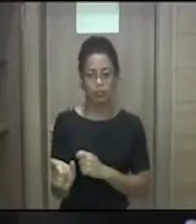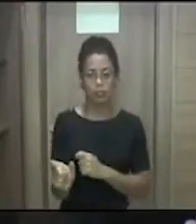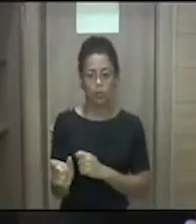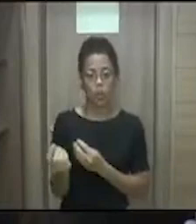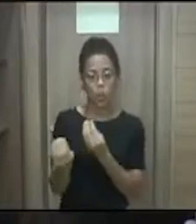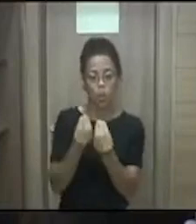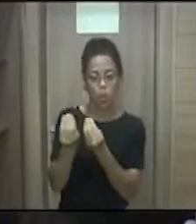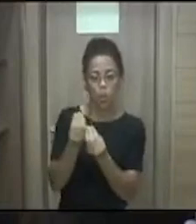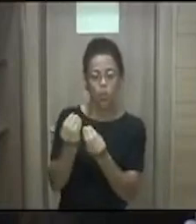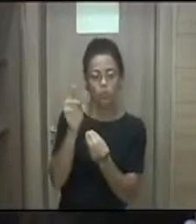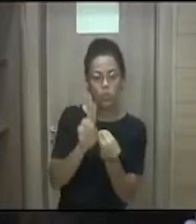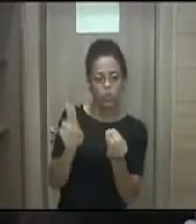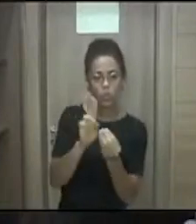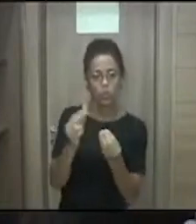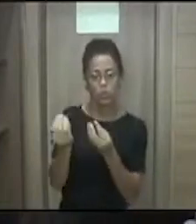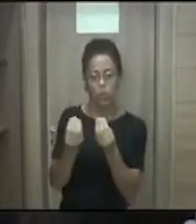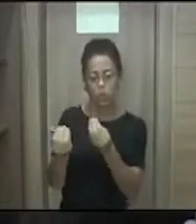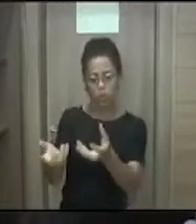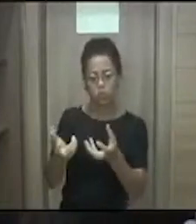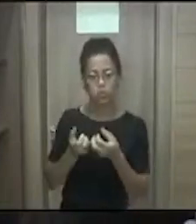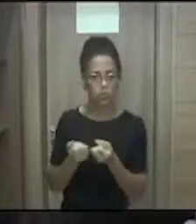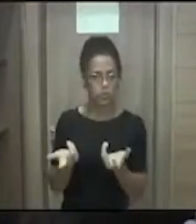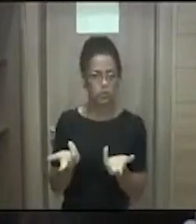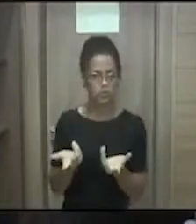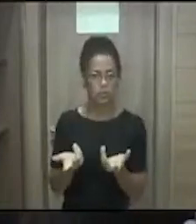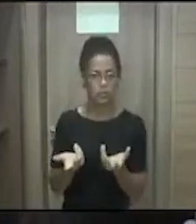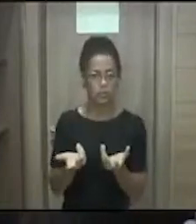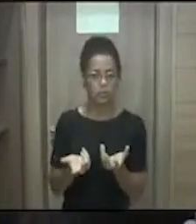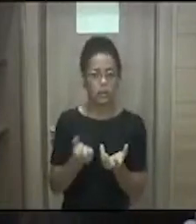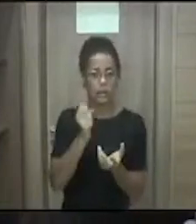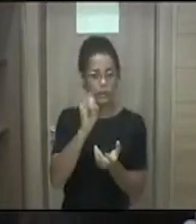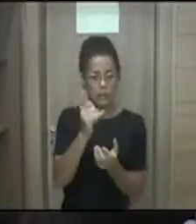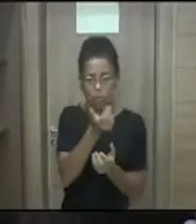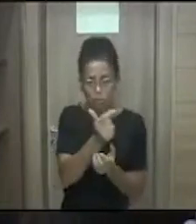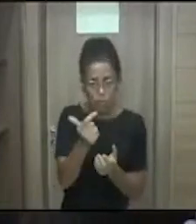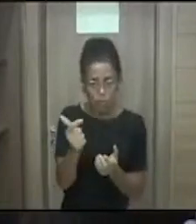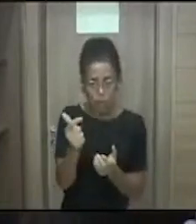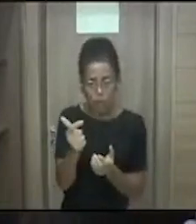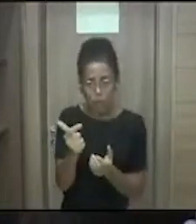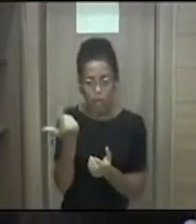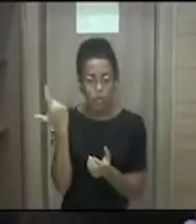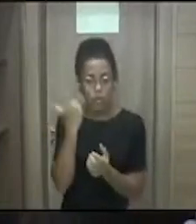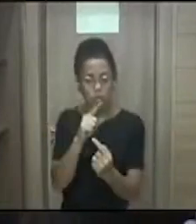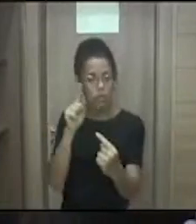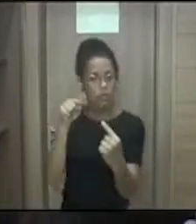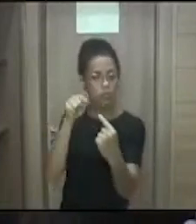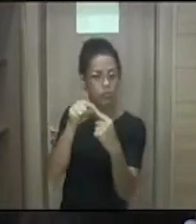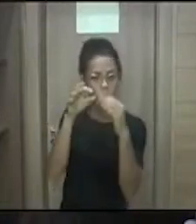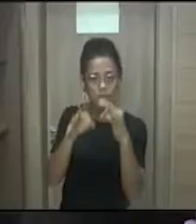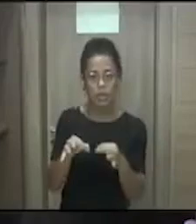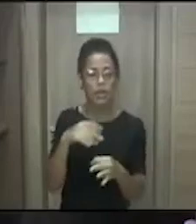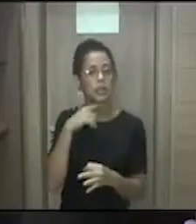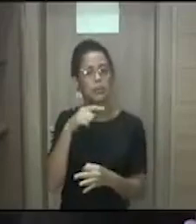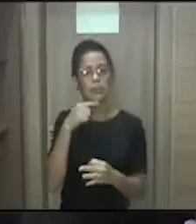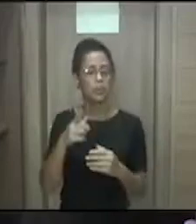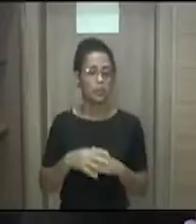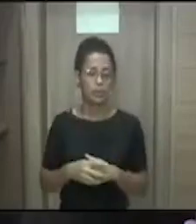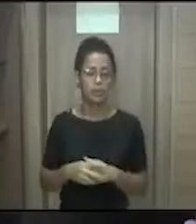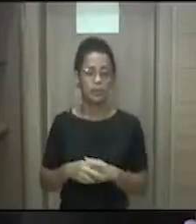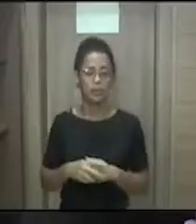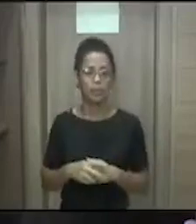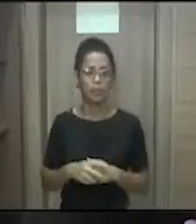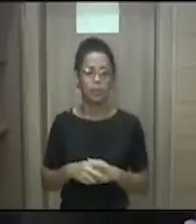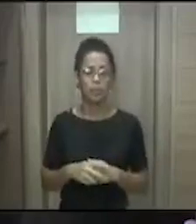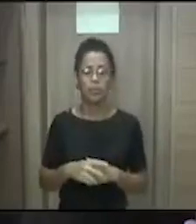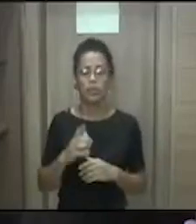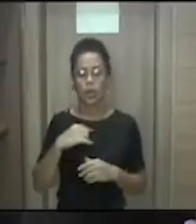Caso contrário, a gente não consegue alcançar o objetivo da política em si. Então, já falei sobre esses mecanismos